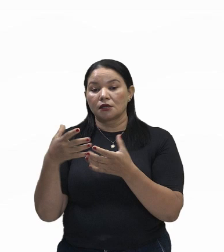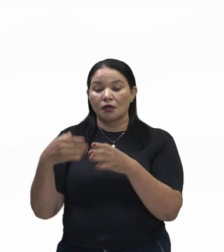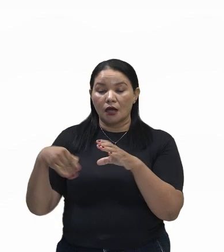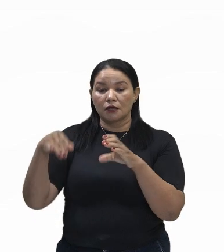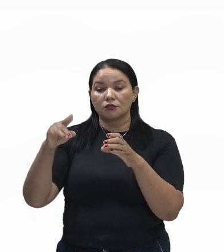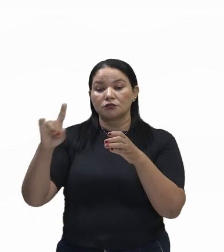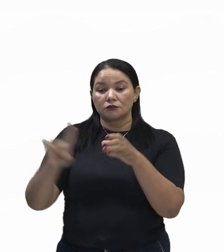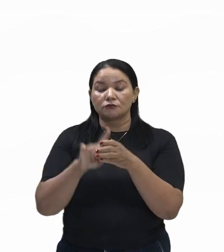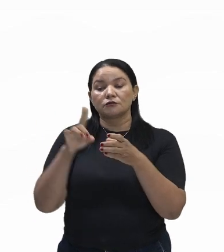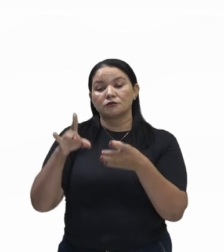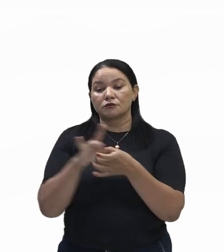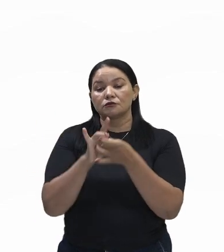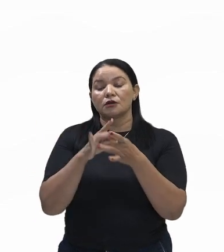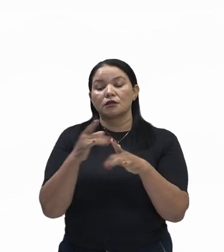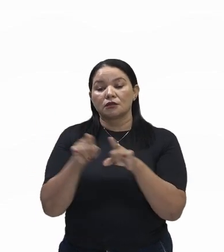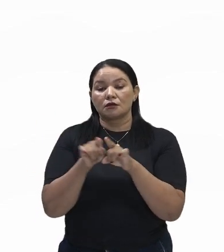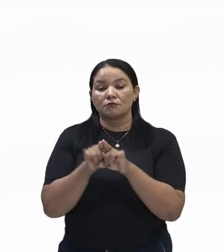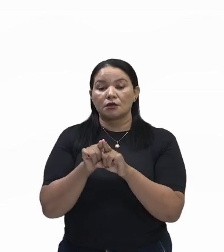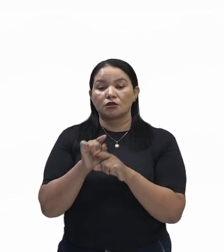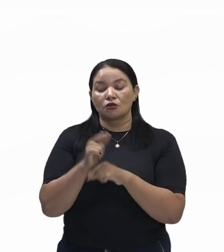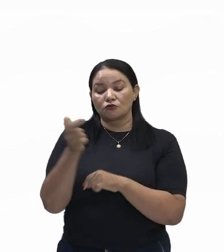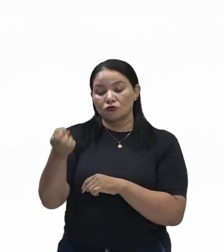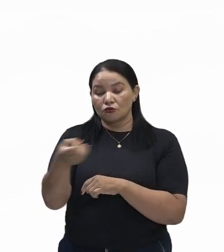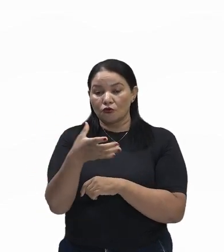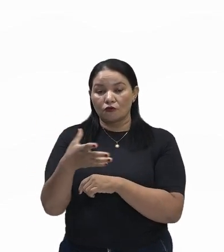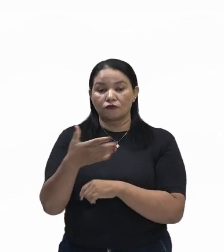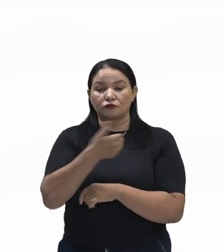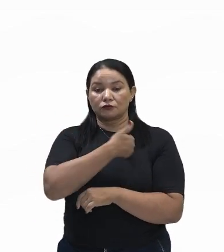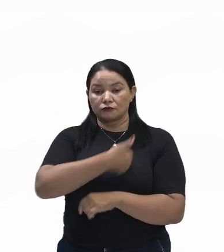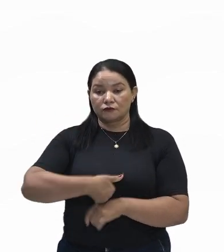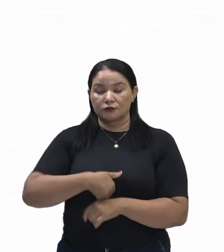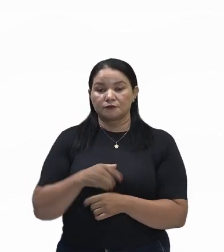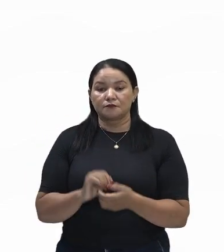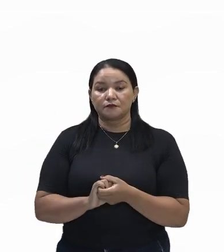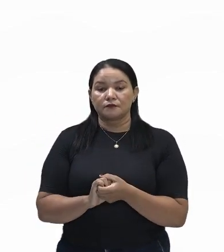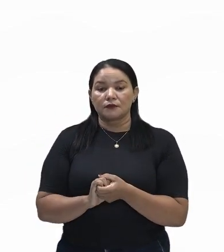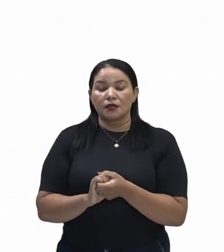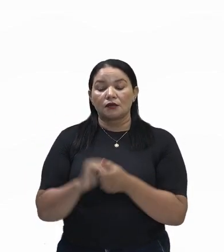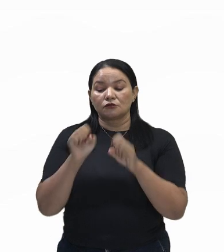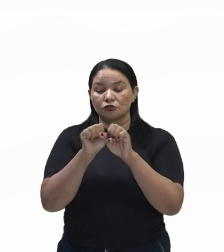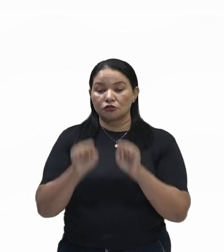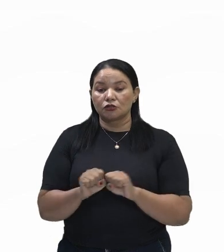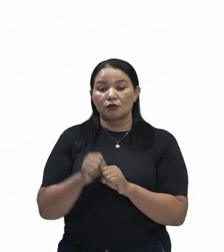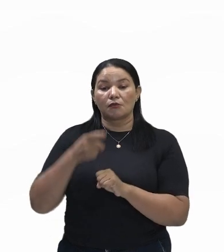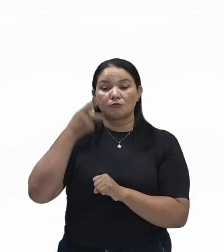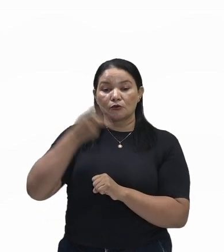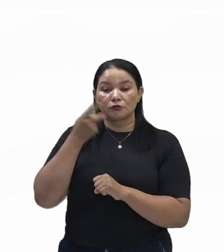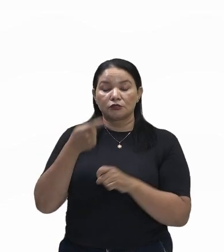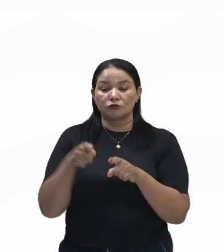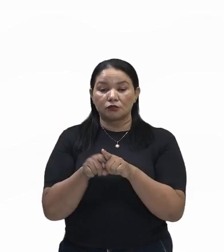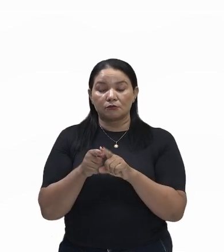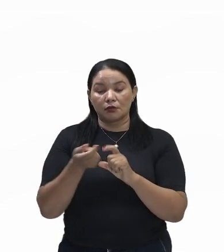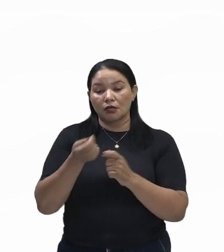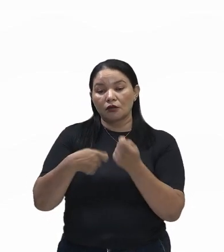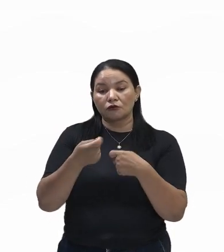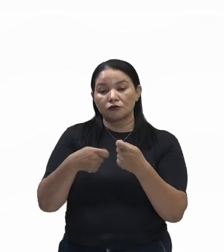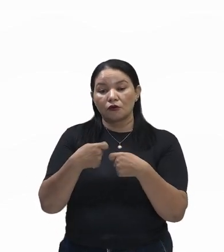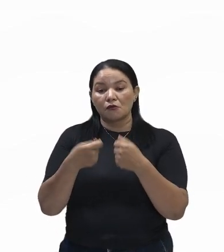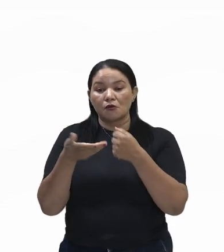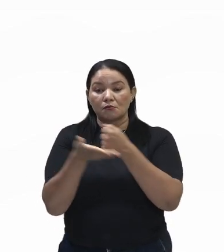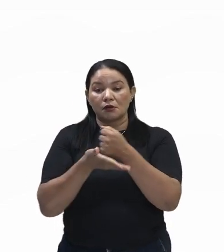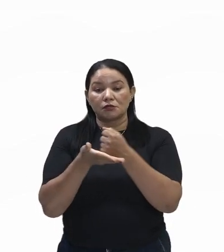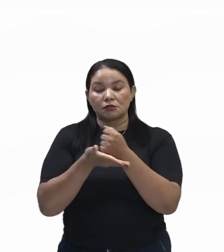novo regime. Portanto, o sistema político e econômico, ele passou a ser baseado